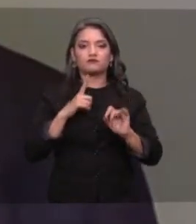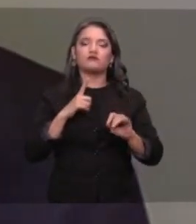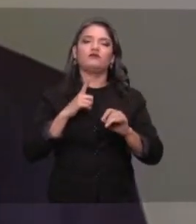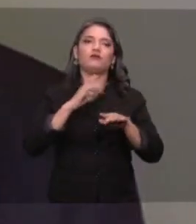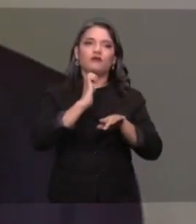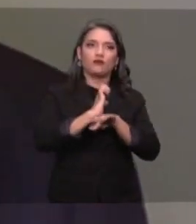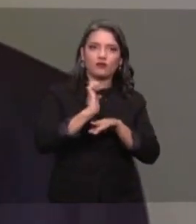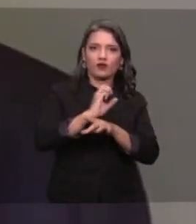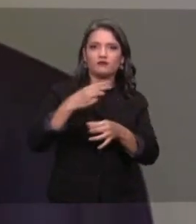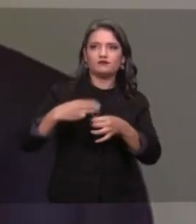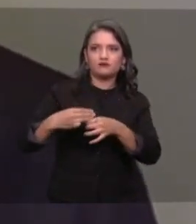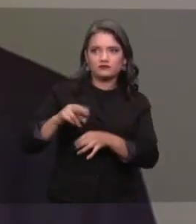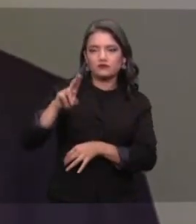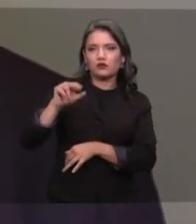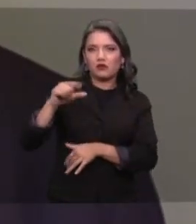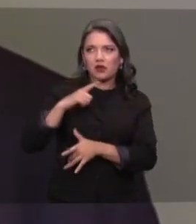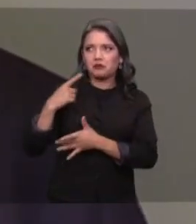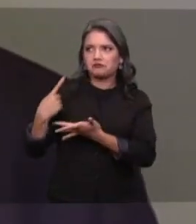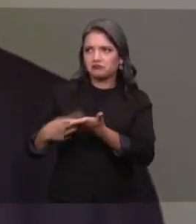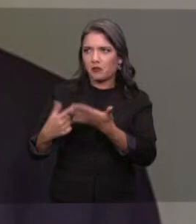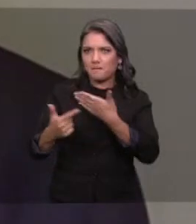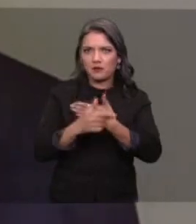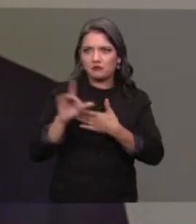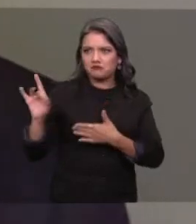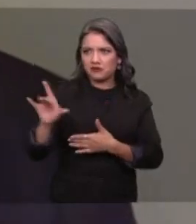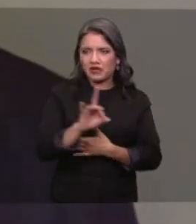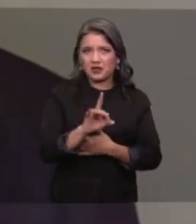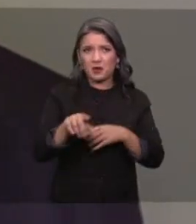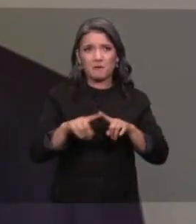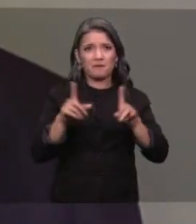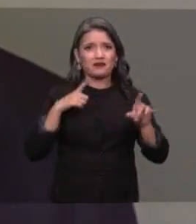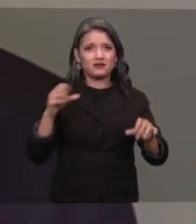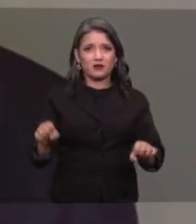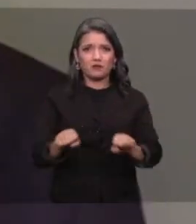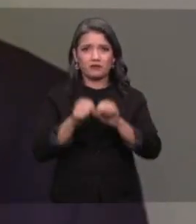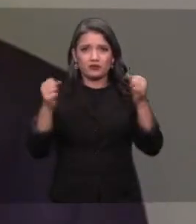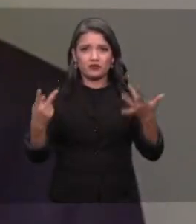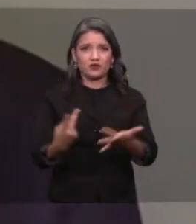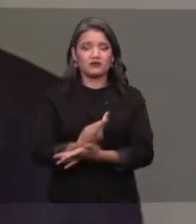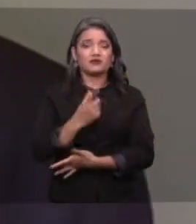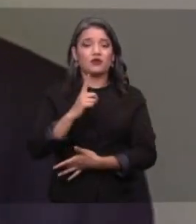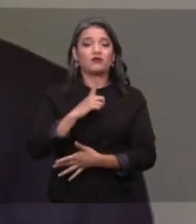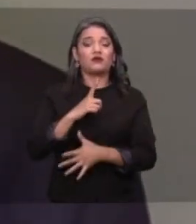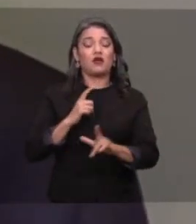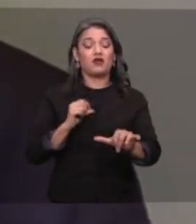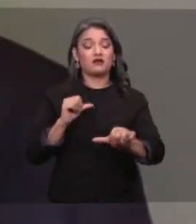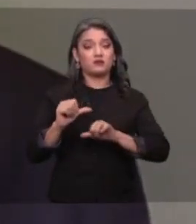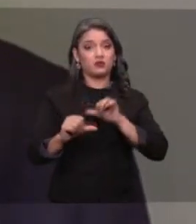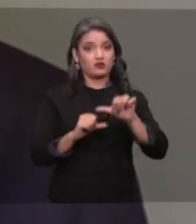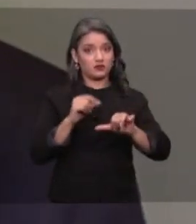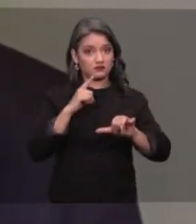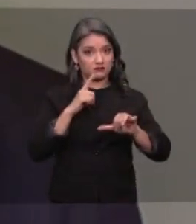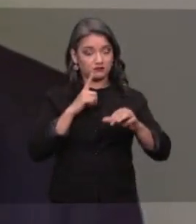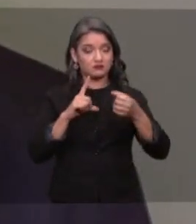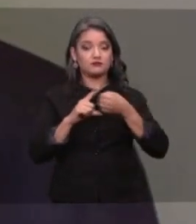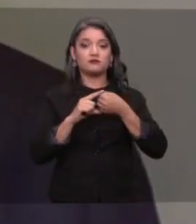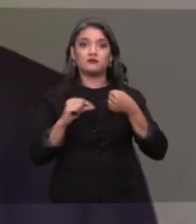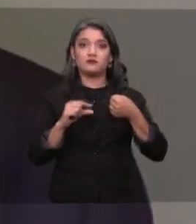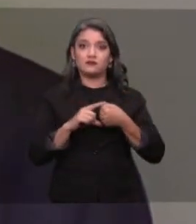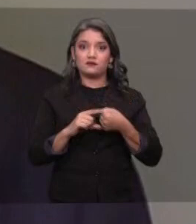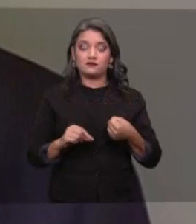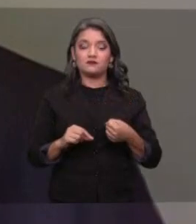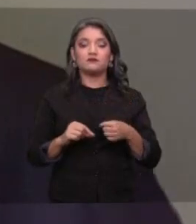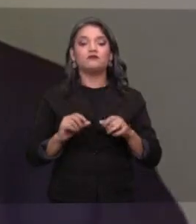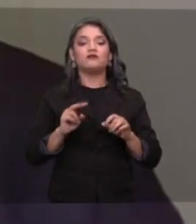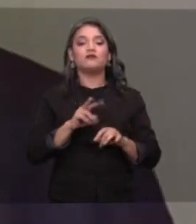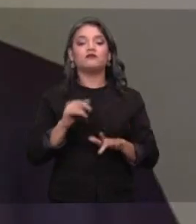todo respeito, pensam assim o Podemos e o Cidadania, ministro, as alterações objeto das ações em julgamento